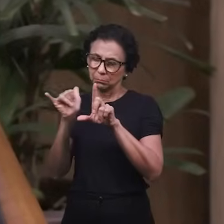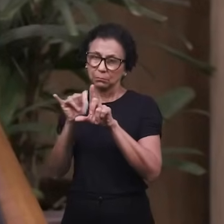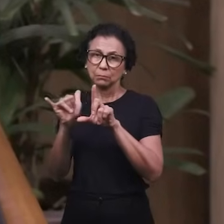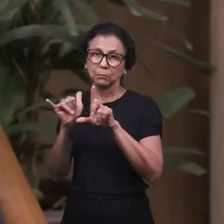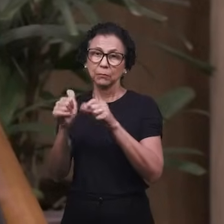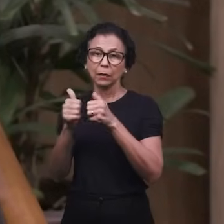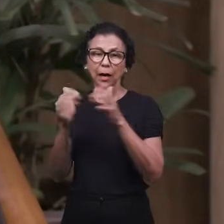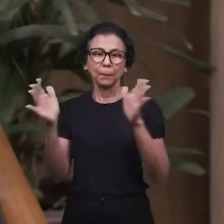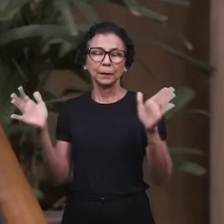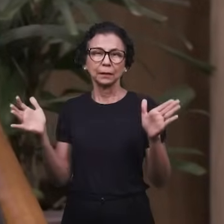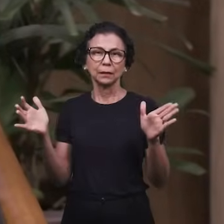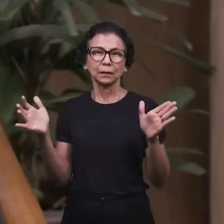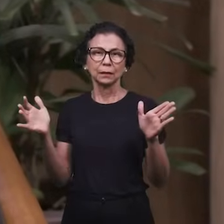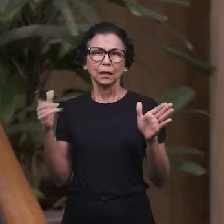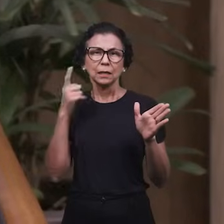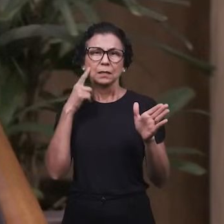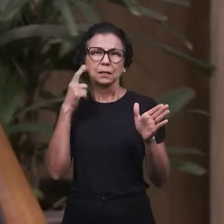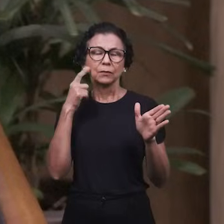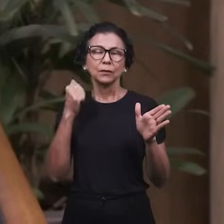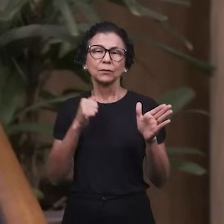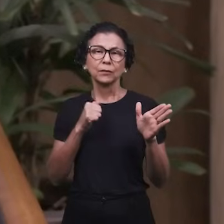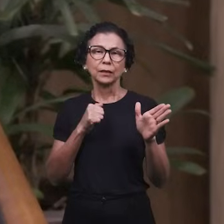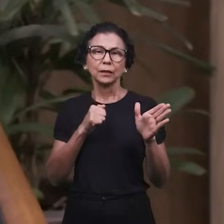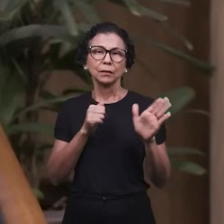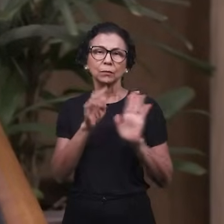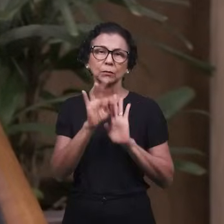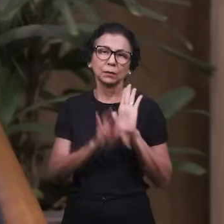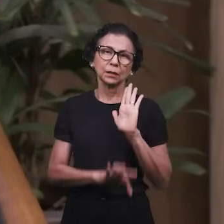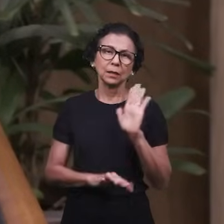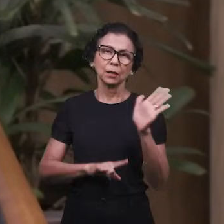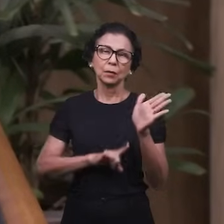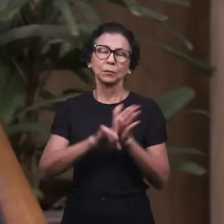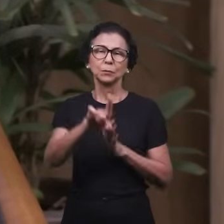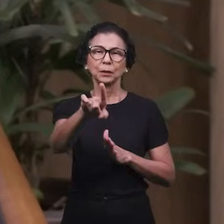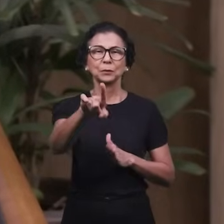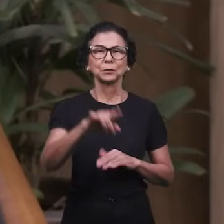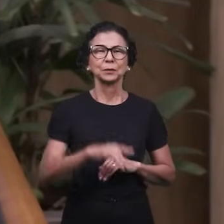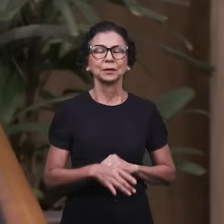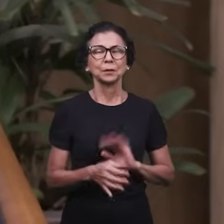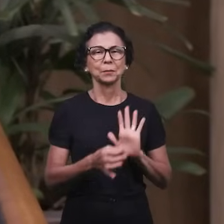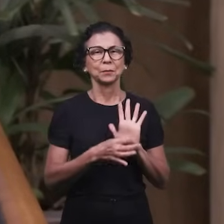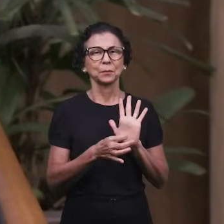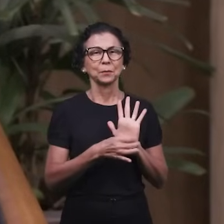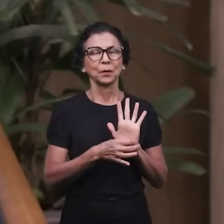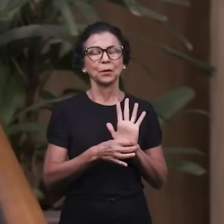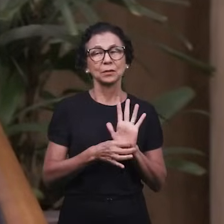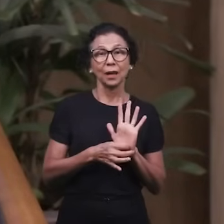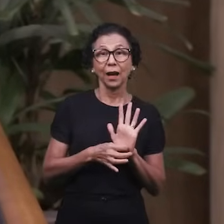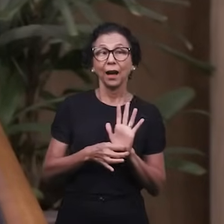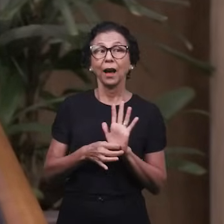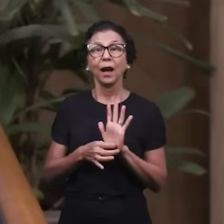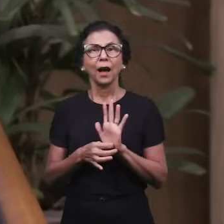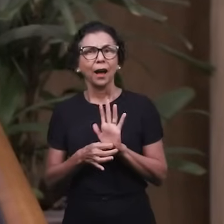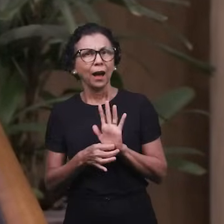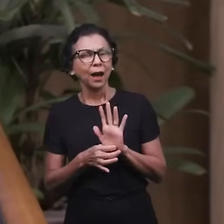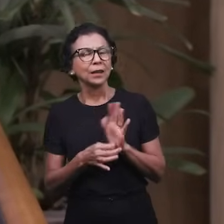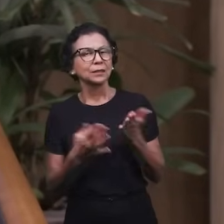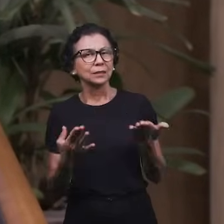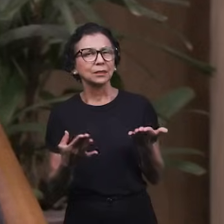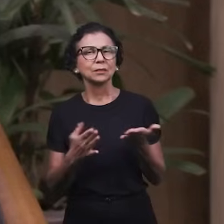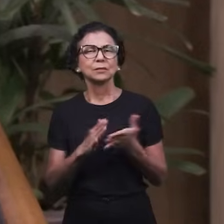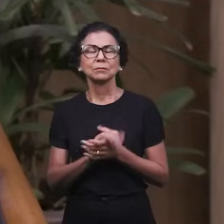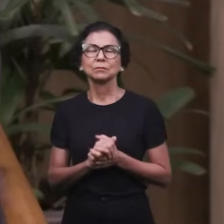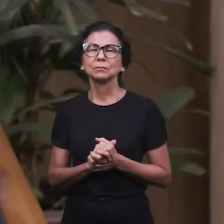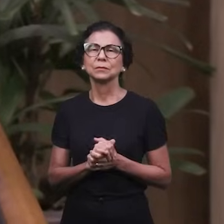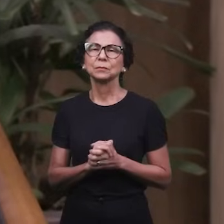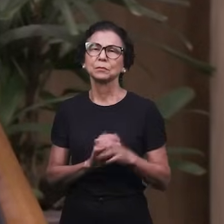abrir, você vai ver que tem um texto escrito ali. Esse texto é uma questão que nós estamos te propondo. Quando você abrir, vira esse texto. Esse texto é na